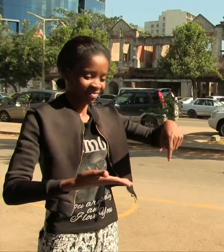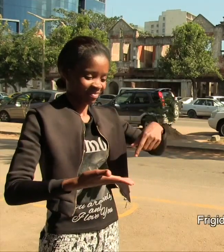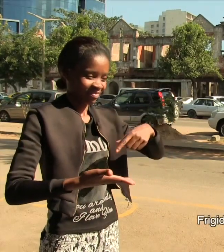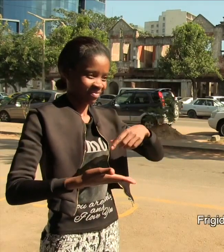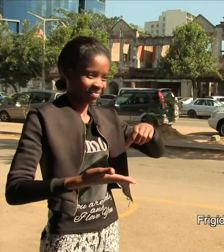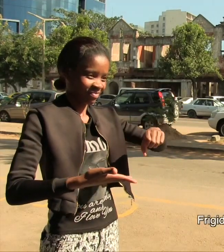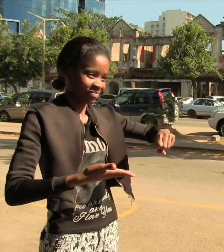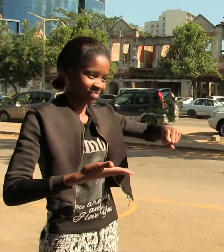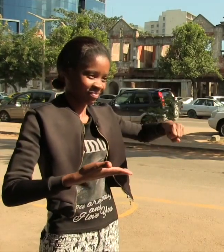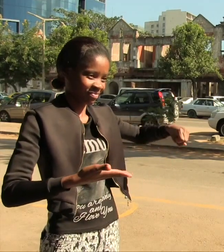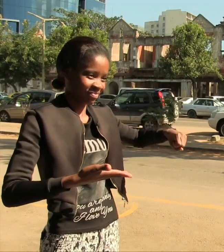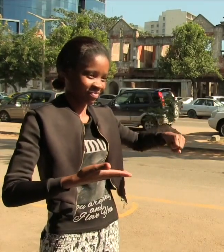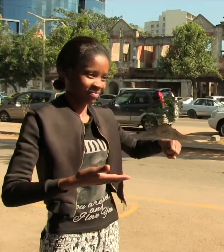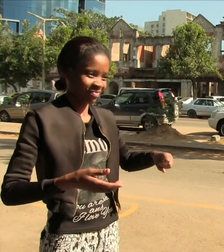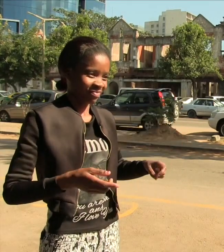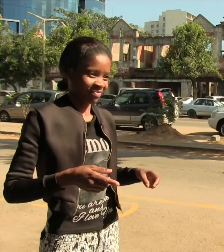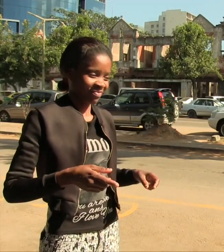Frisdeira.